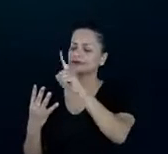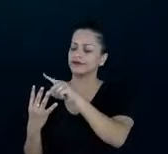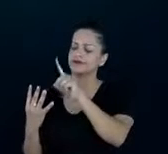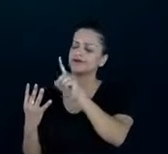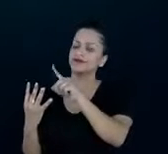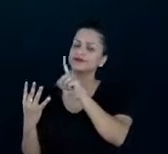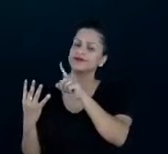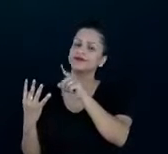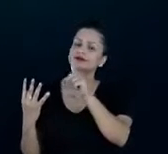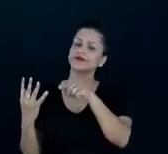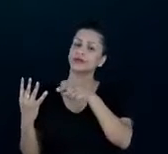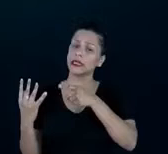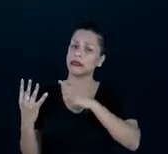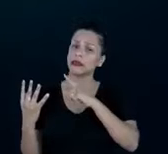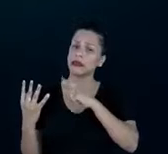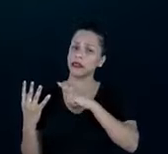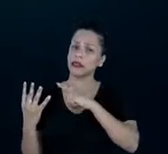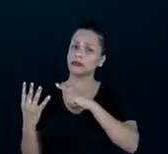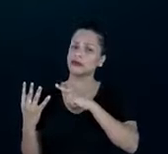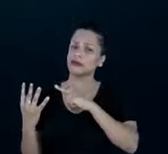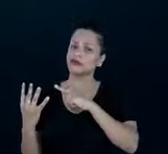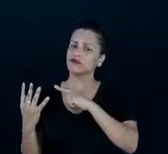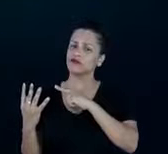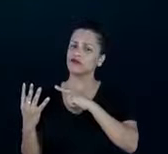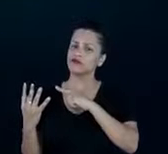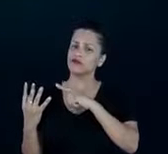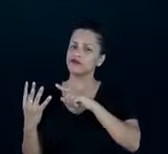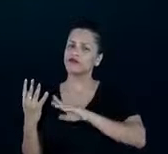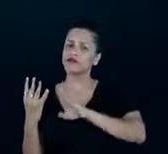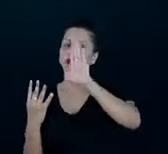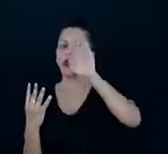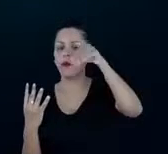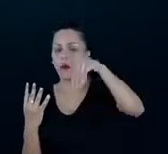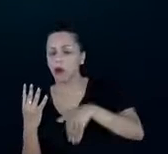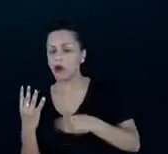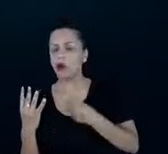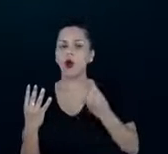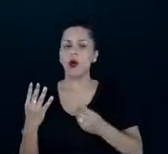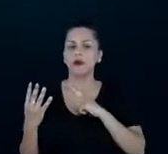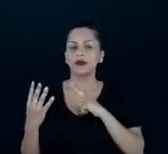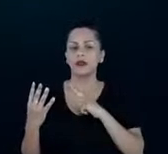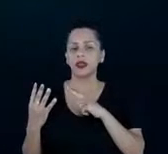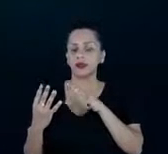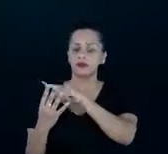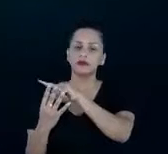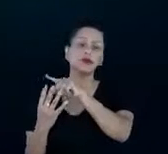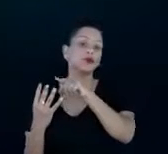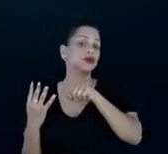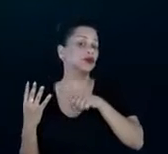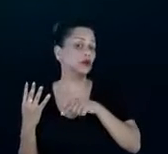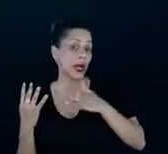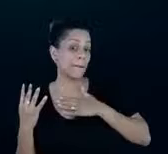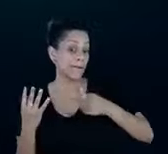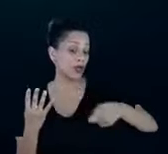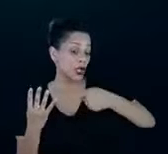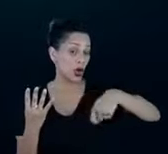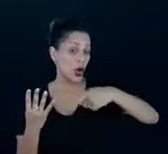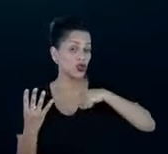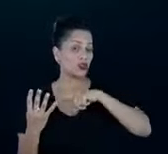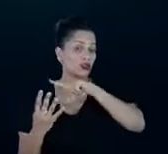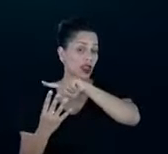utilizando Inteligência Artificial Cloud computing internet das coisas e Big Data no meu negócio na medida que você